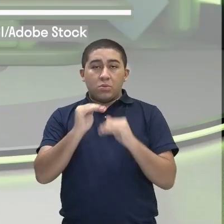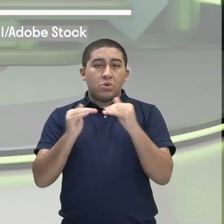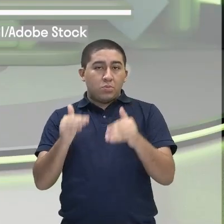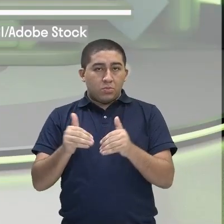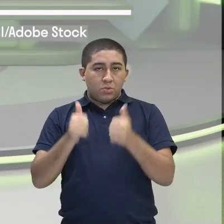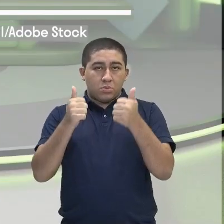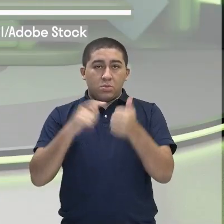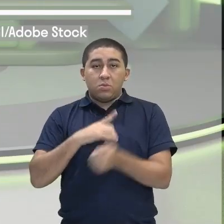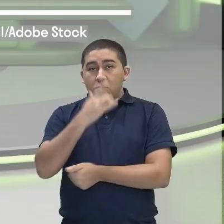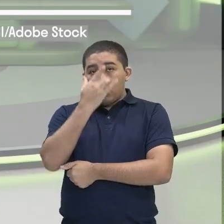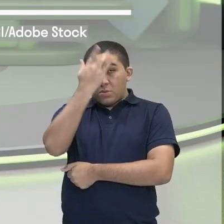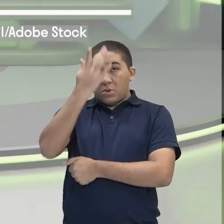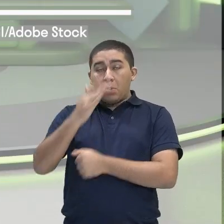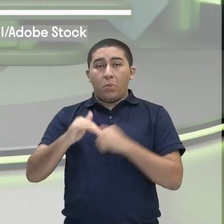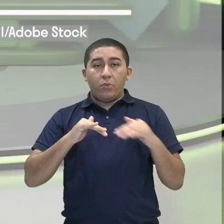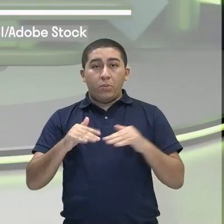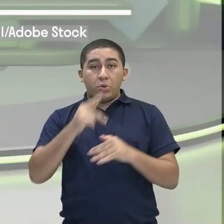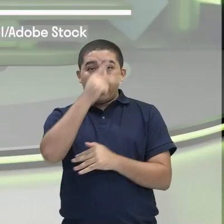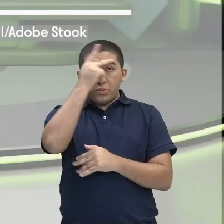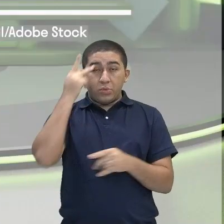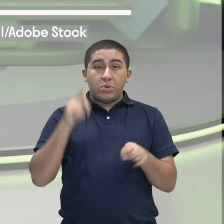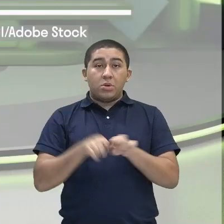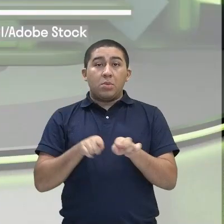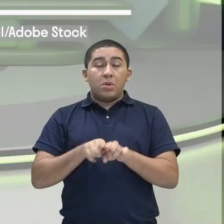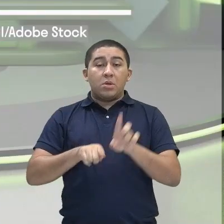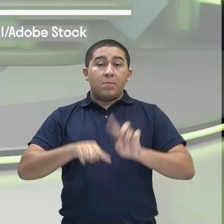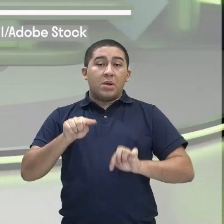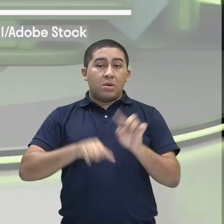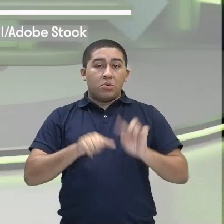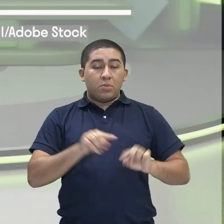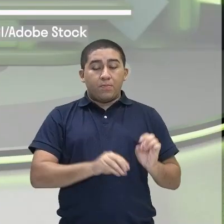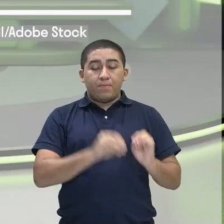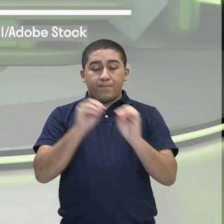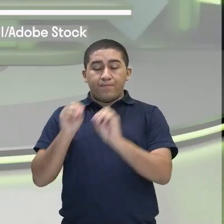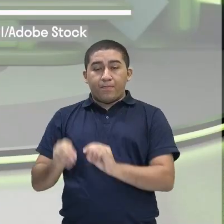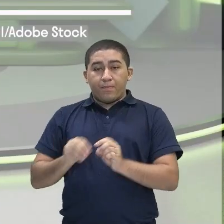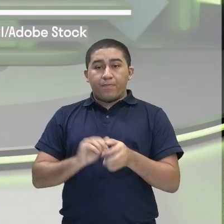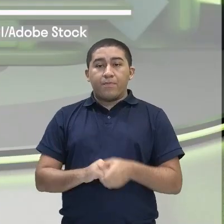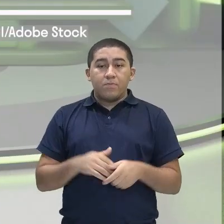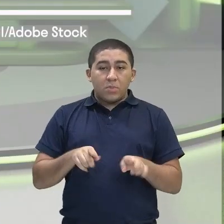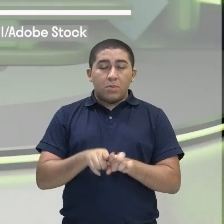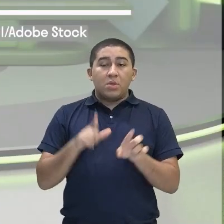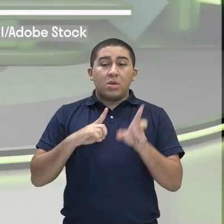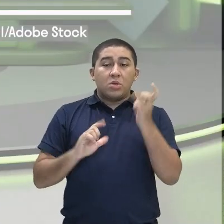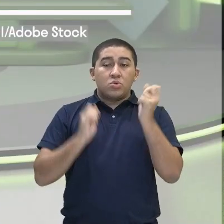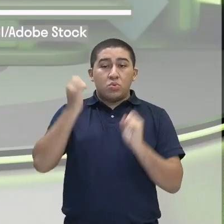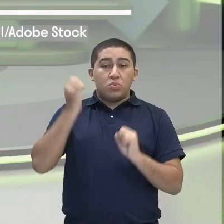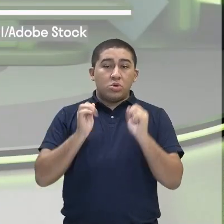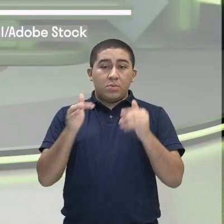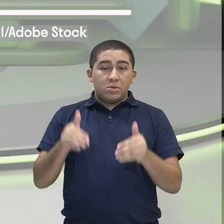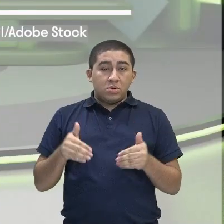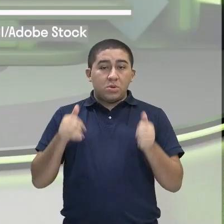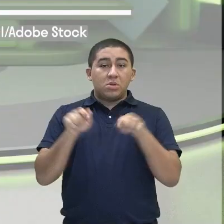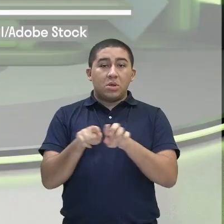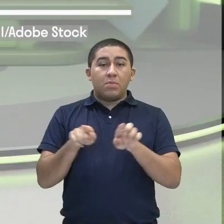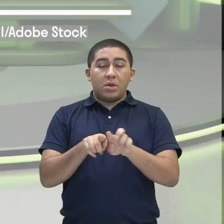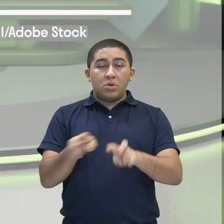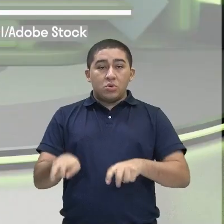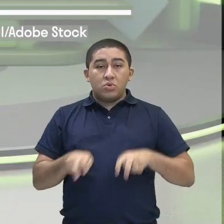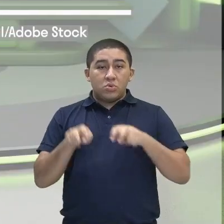locomoção das pessoas e também do transporte de mercadorias, além de impulsionar a indústria e a agricultura com máquinas